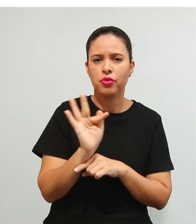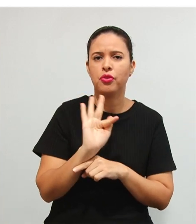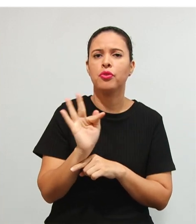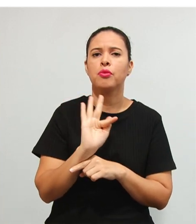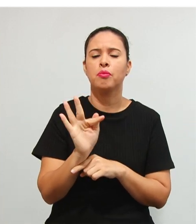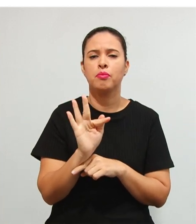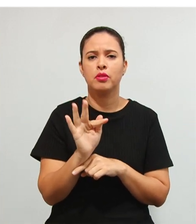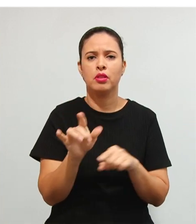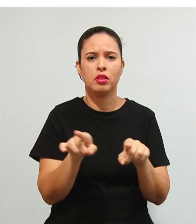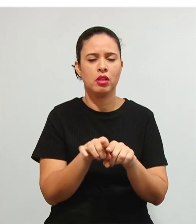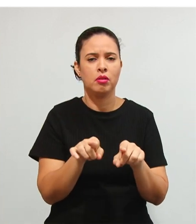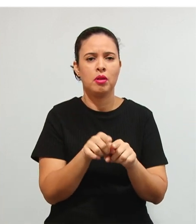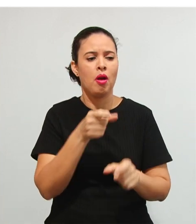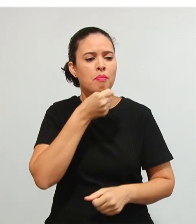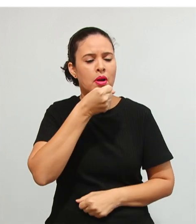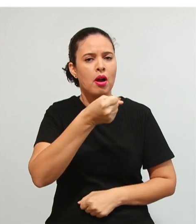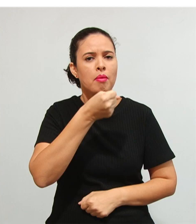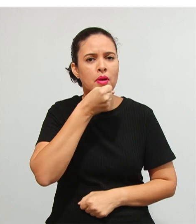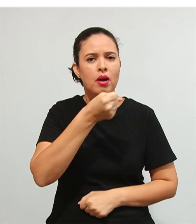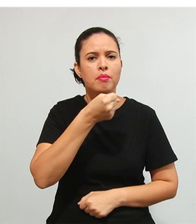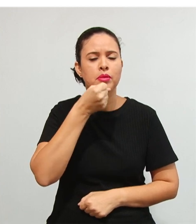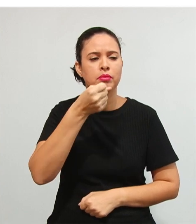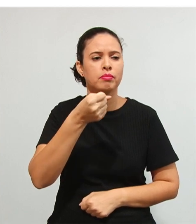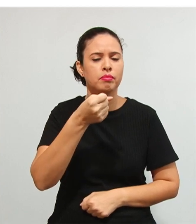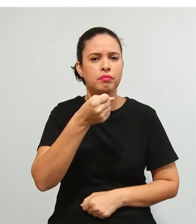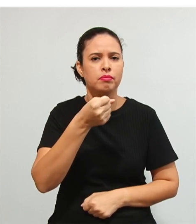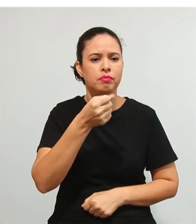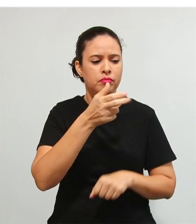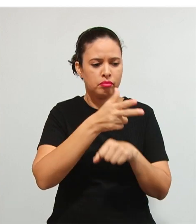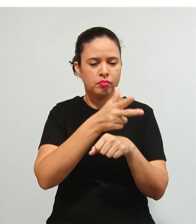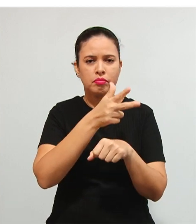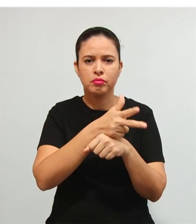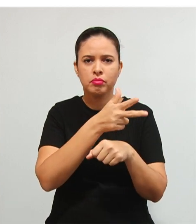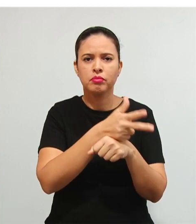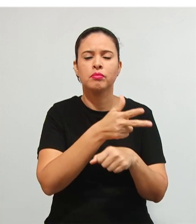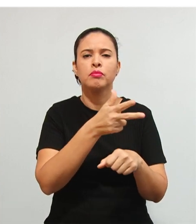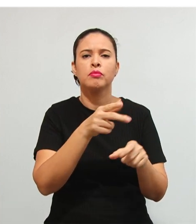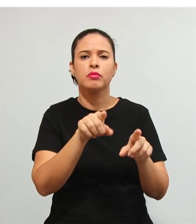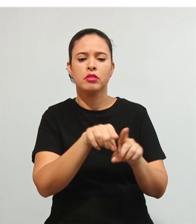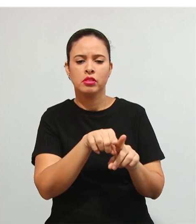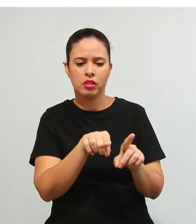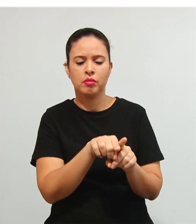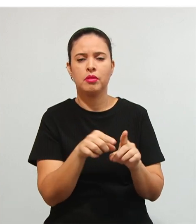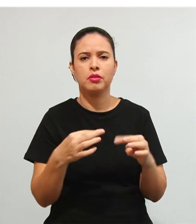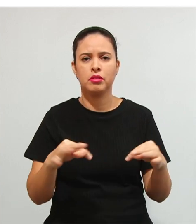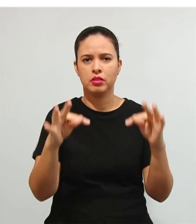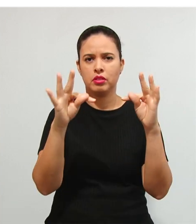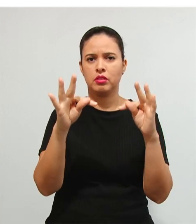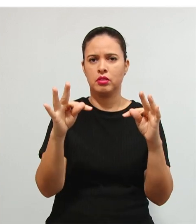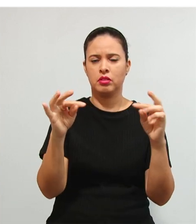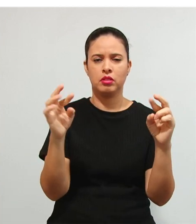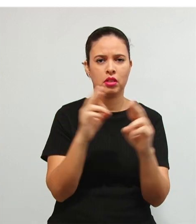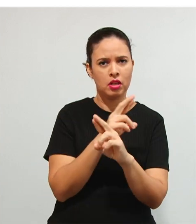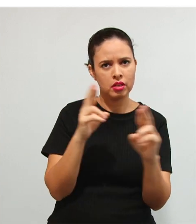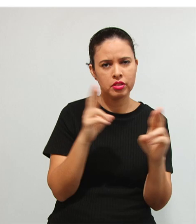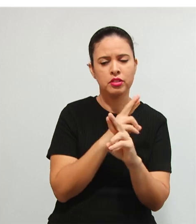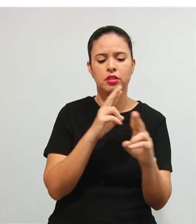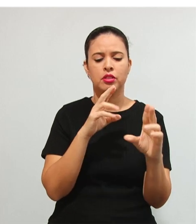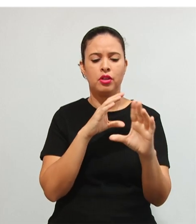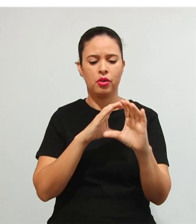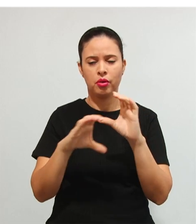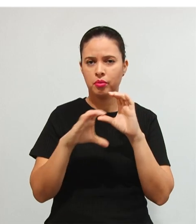podcast com enredo? Eu posso utilizar as tecnologias para interação, para